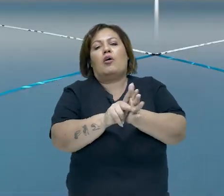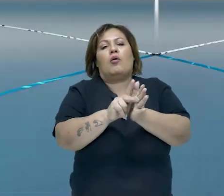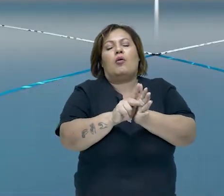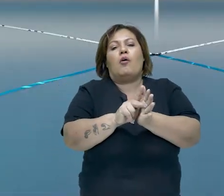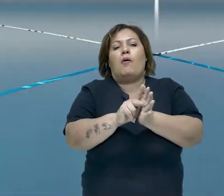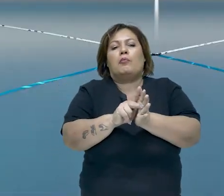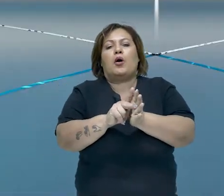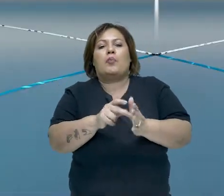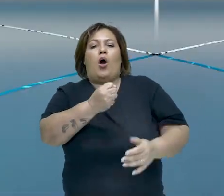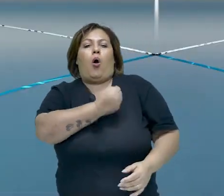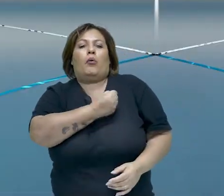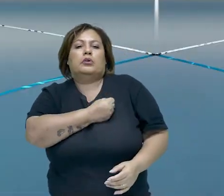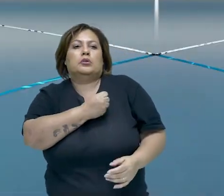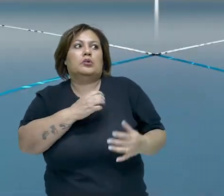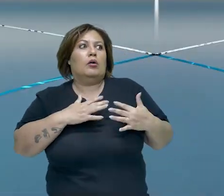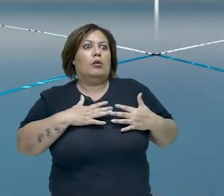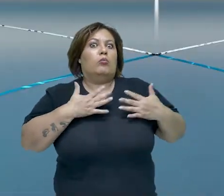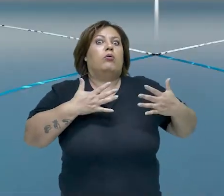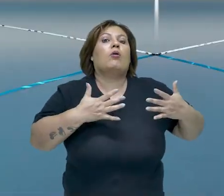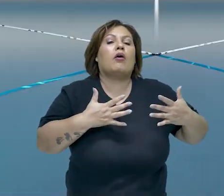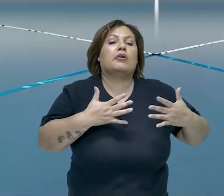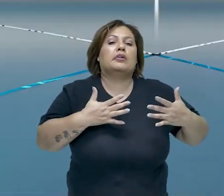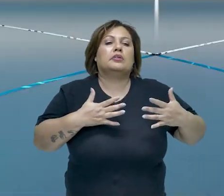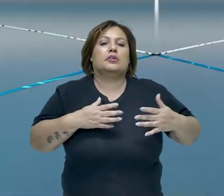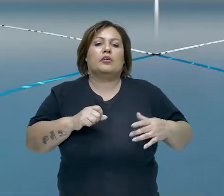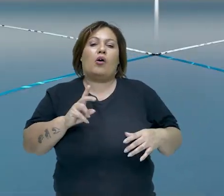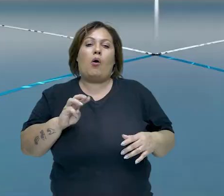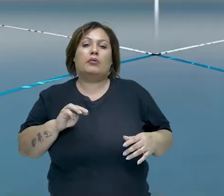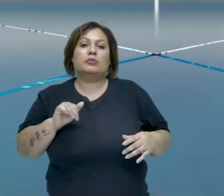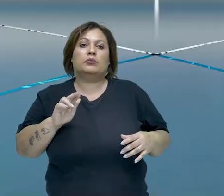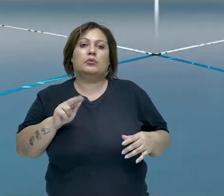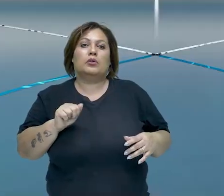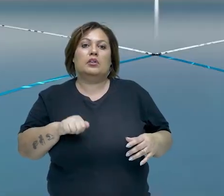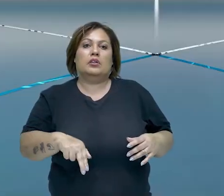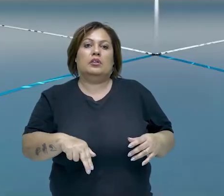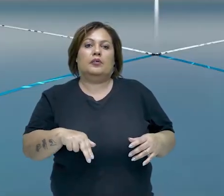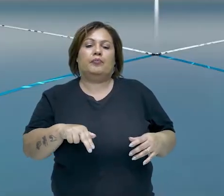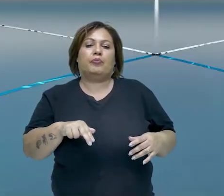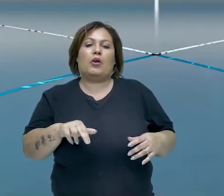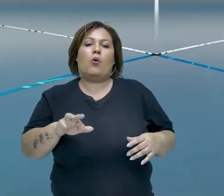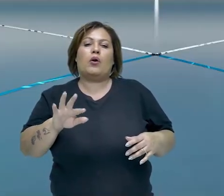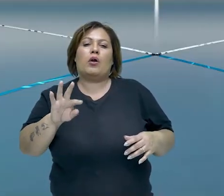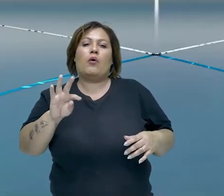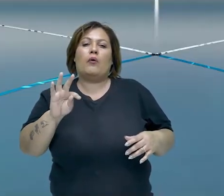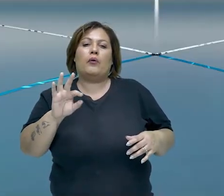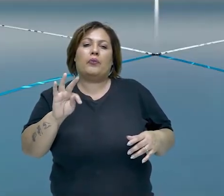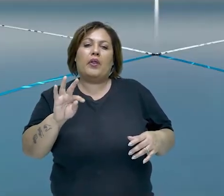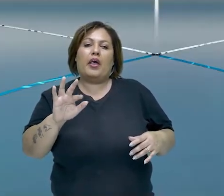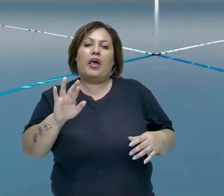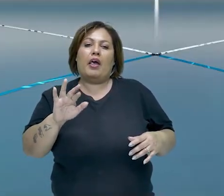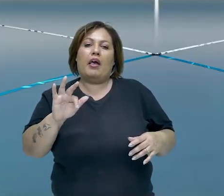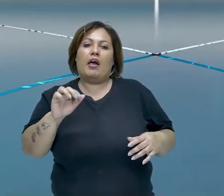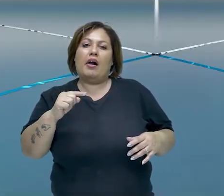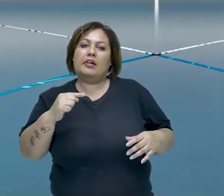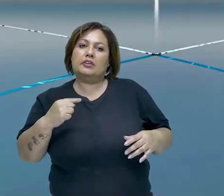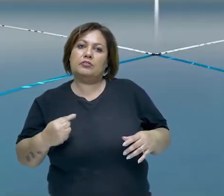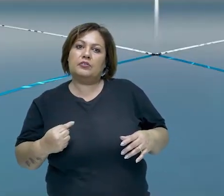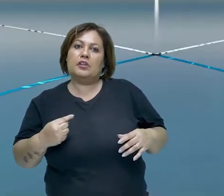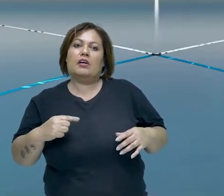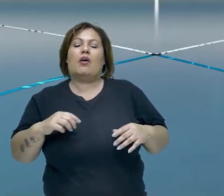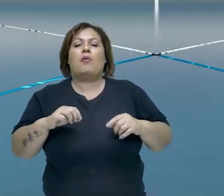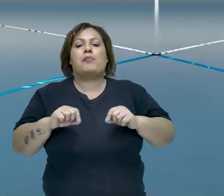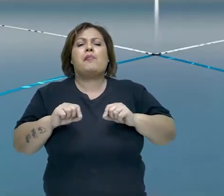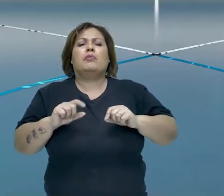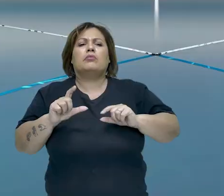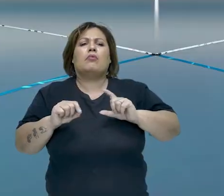e estatísticas alarmantes, acompanhe na reportagem de William Nascimento o que o TRF da Primeira Região vem